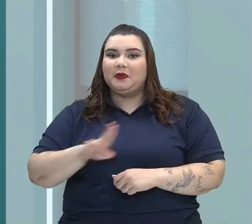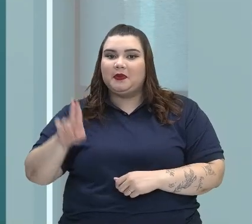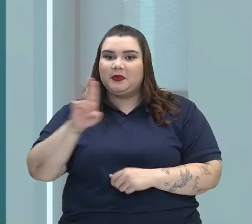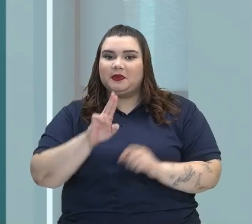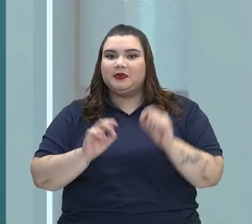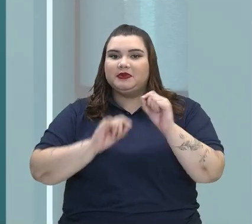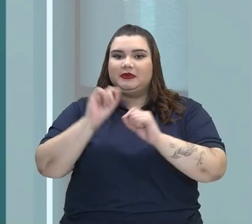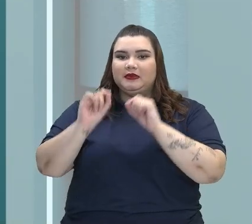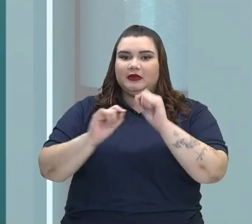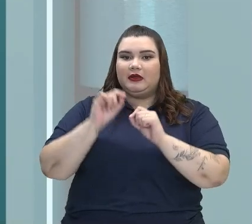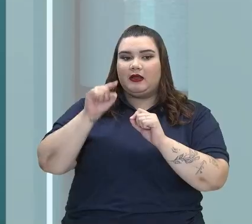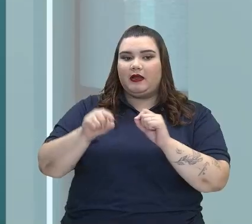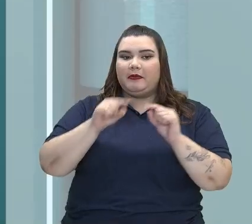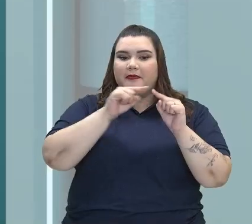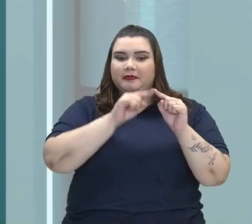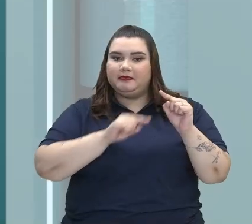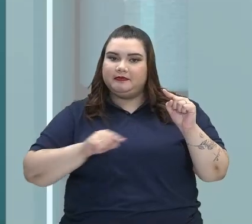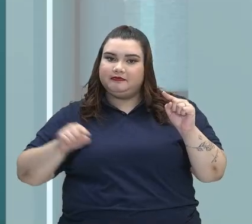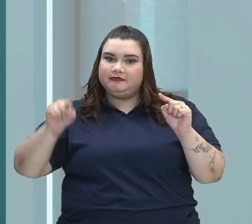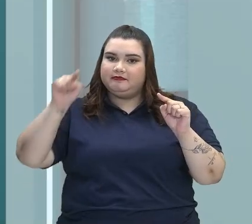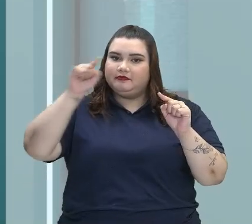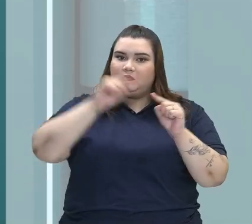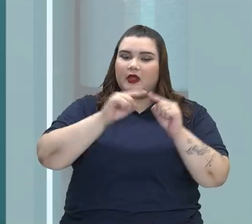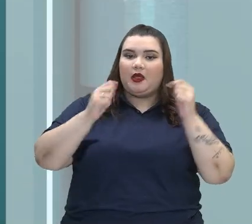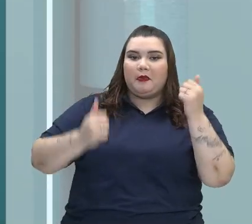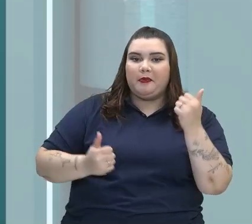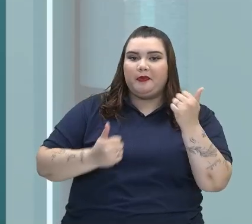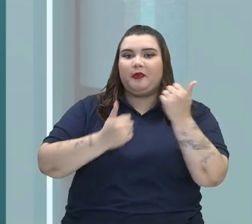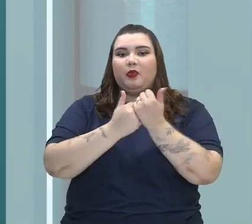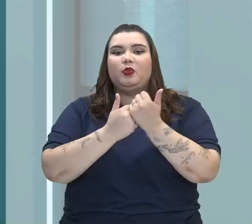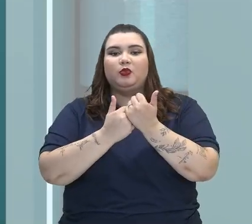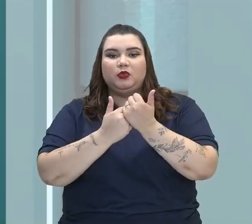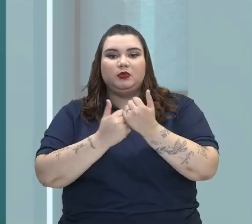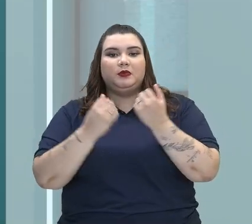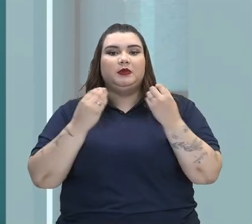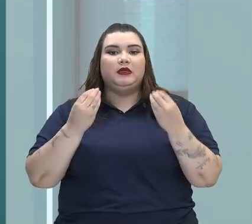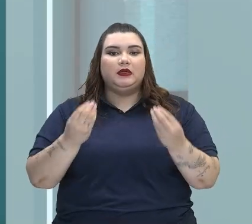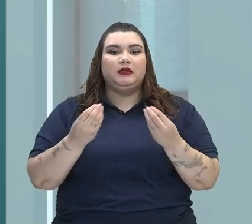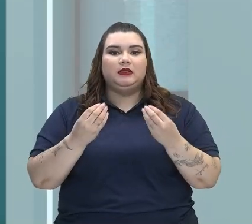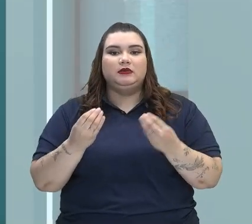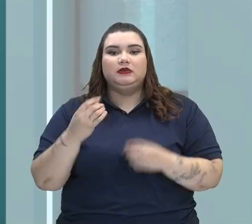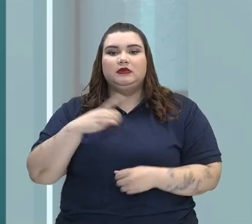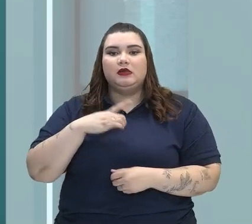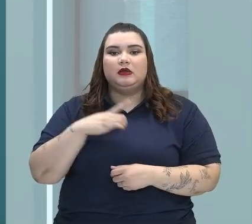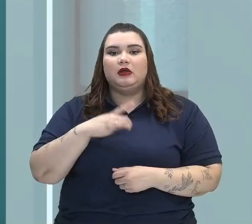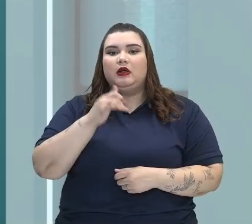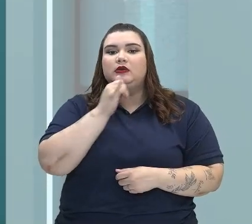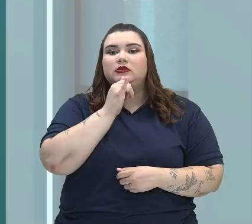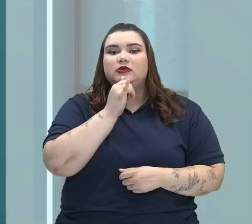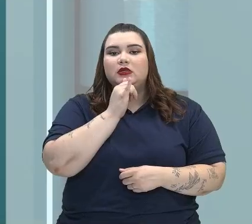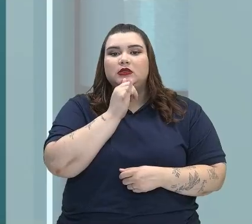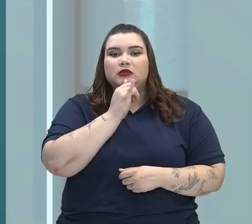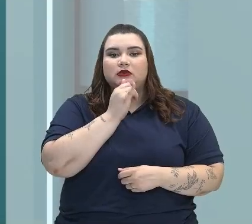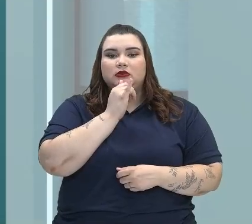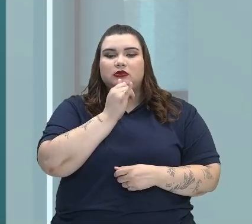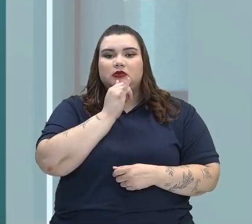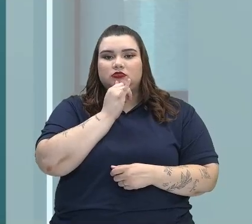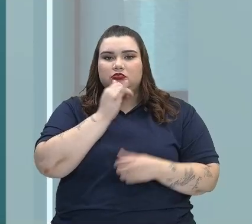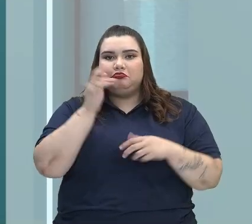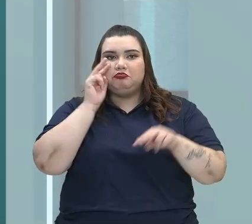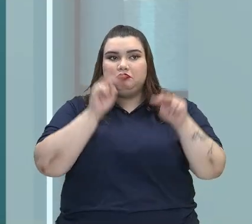esse círculo cromático como apoio, né, para ter vamos dizer, um